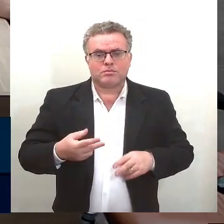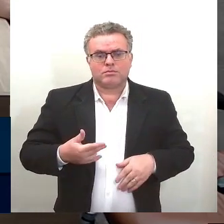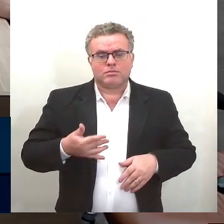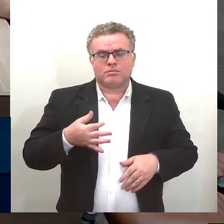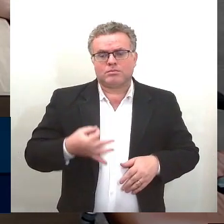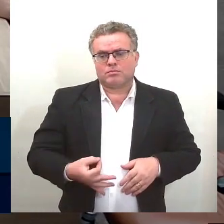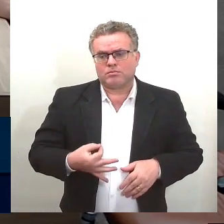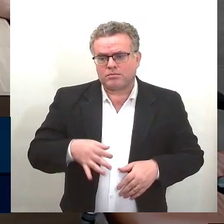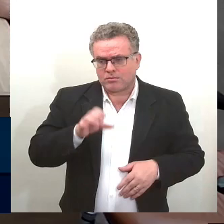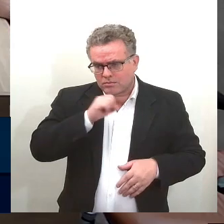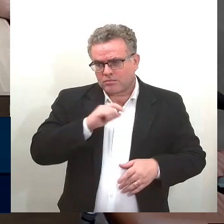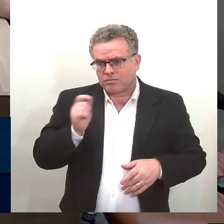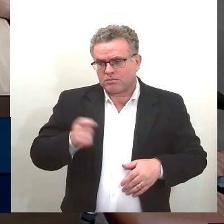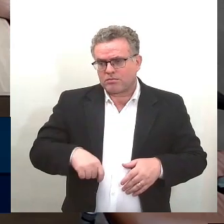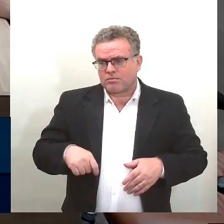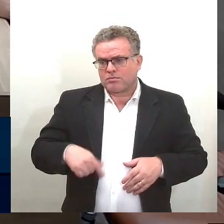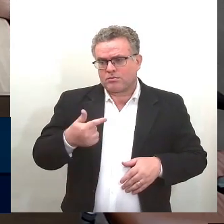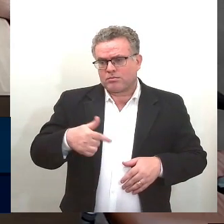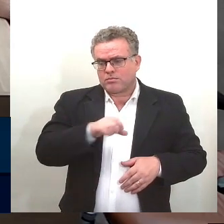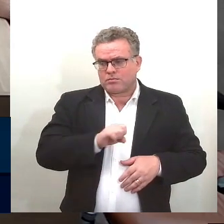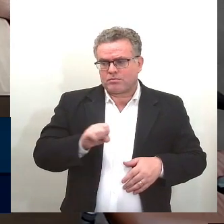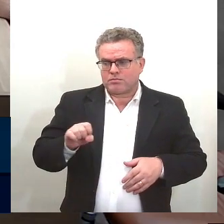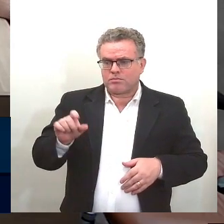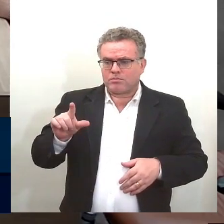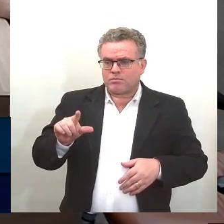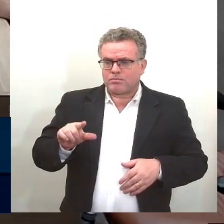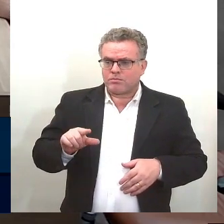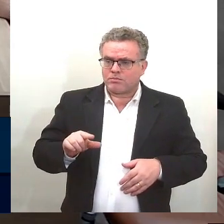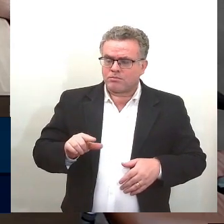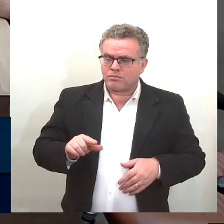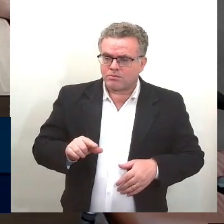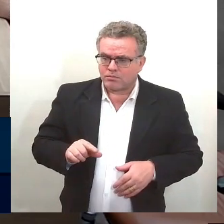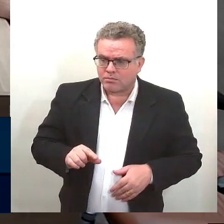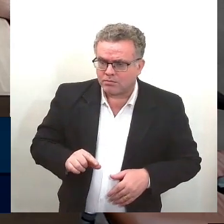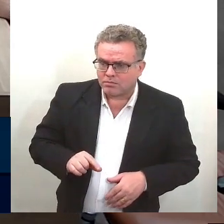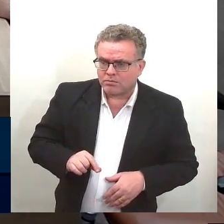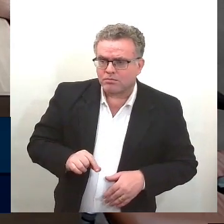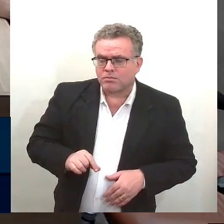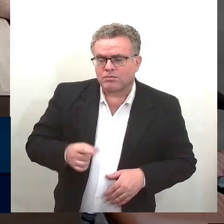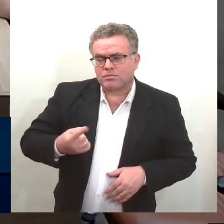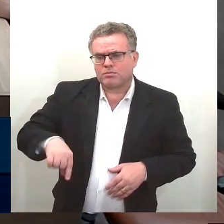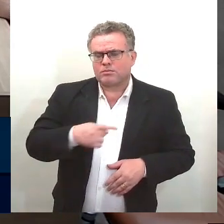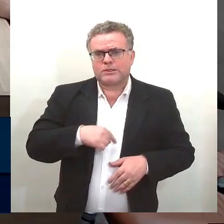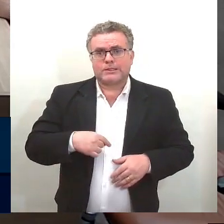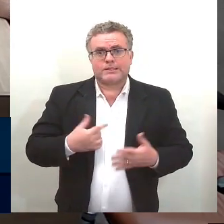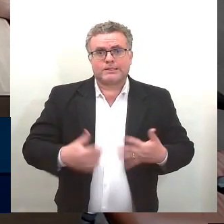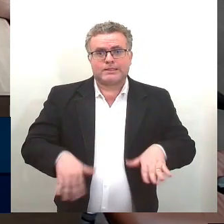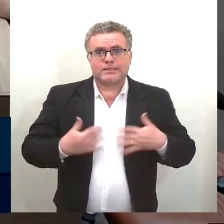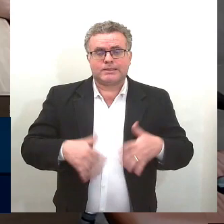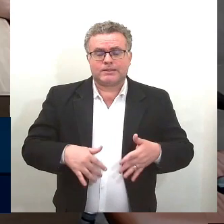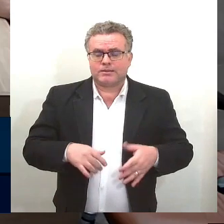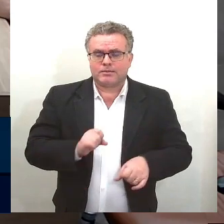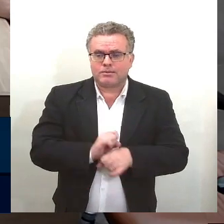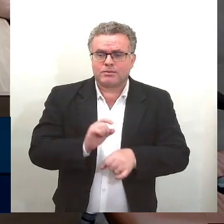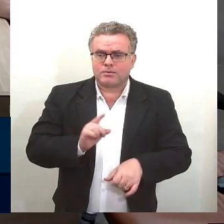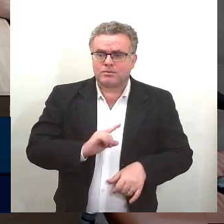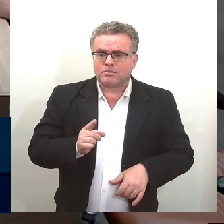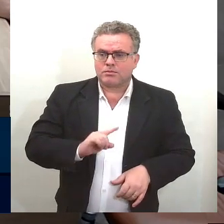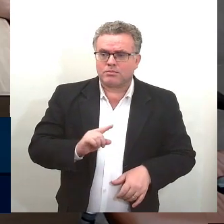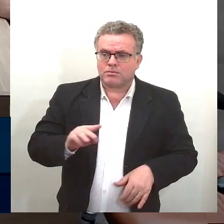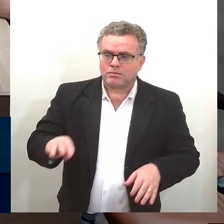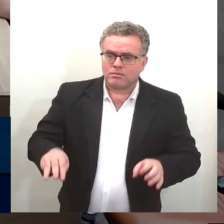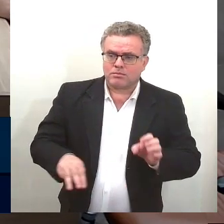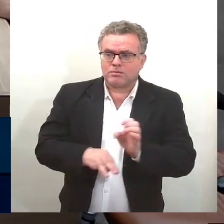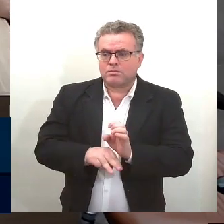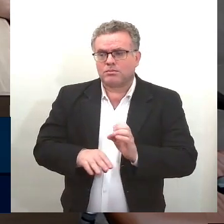aquela queda que não estava sendo esperada por ninguém. Mas com uma emenda da deputada Catarina Feitosa e